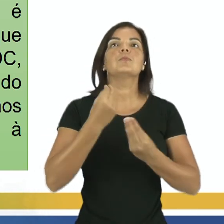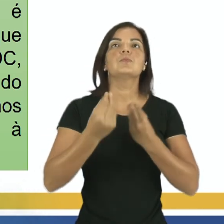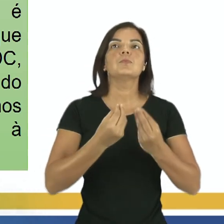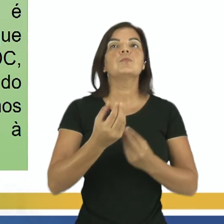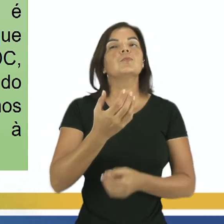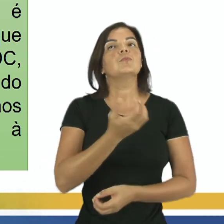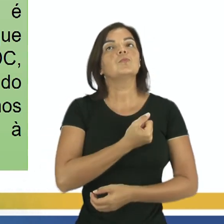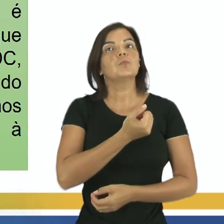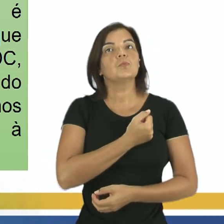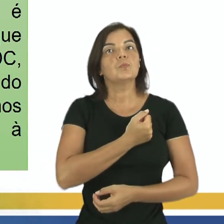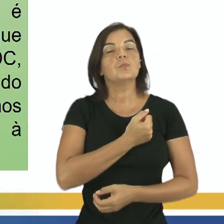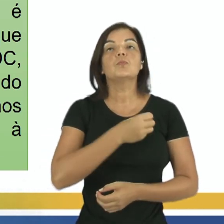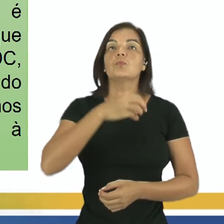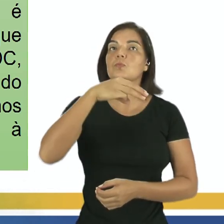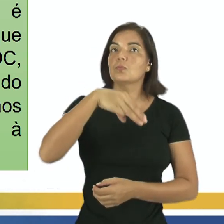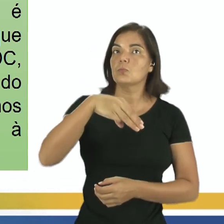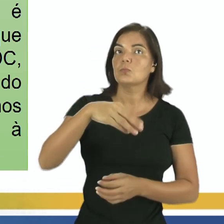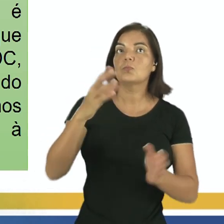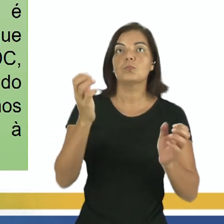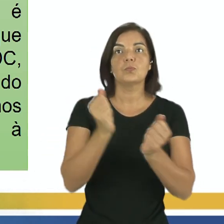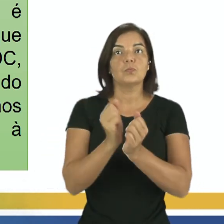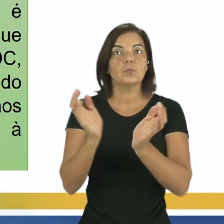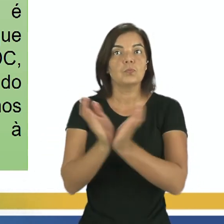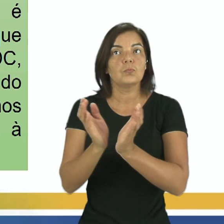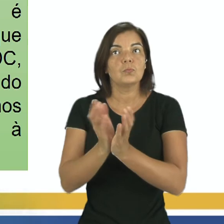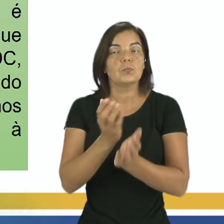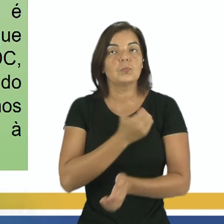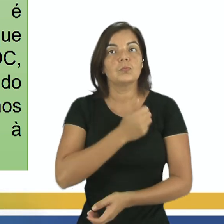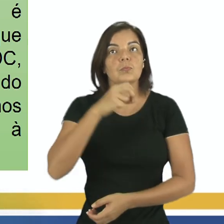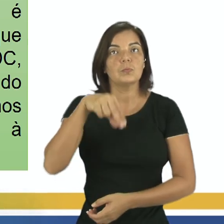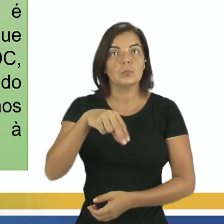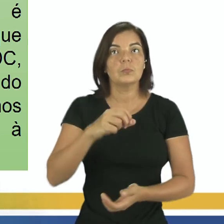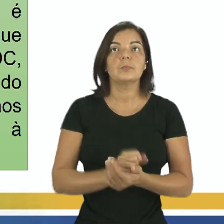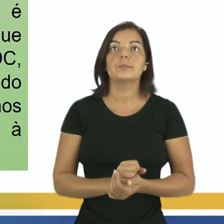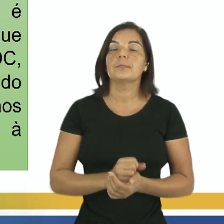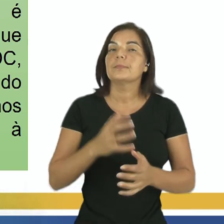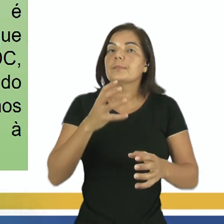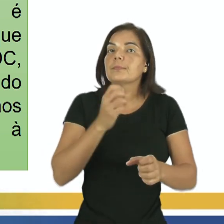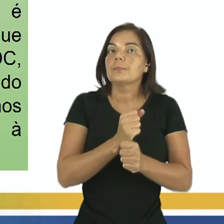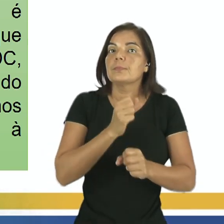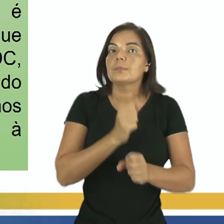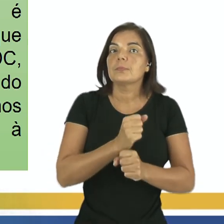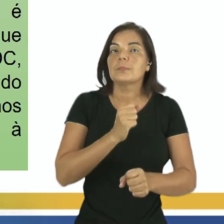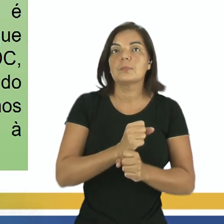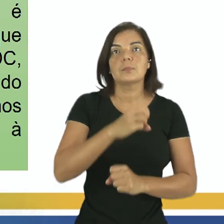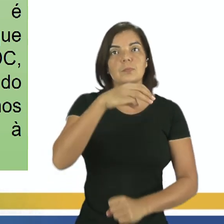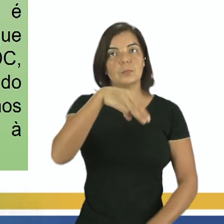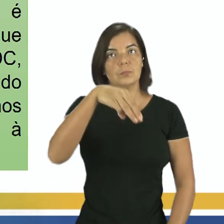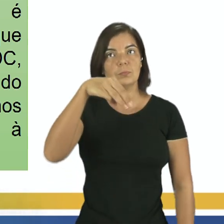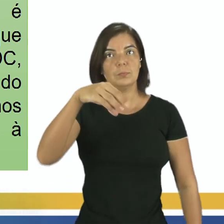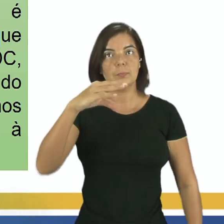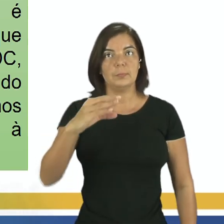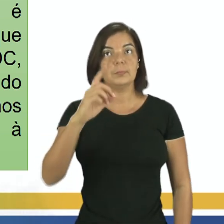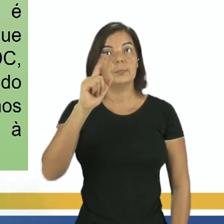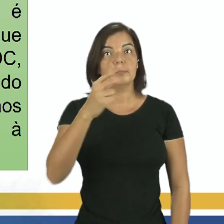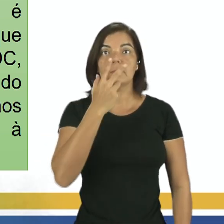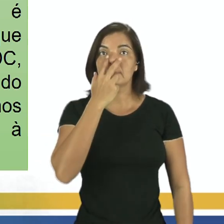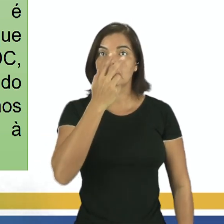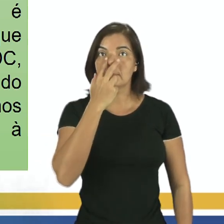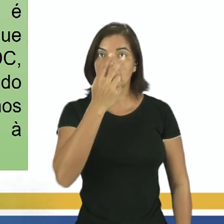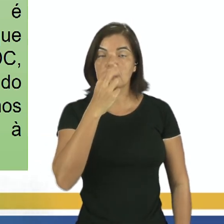menor número natural múltiplo de um conjunto de números naturais dados, nulos, não nulos, né? O cálculo do MMC